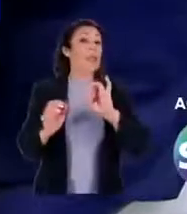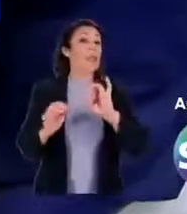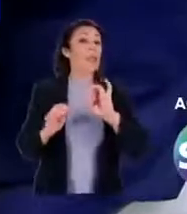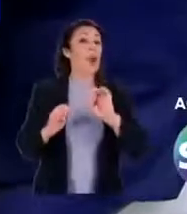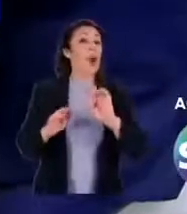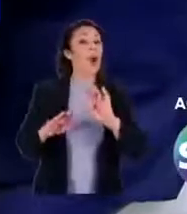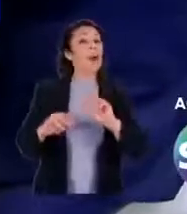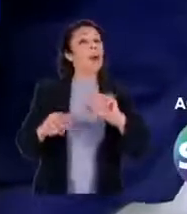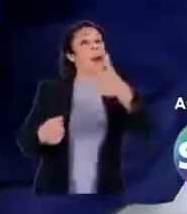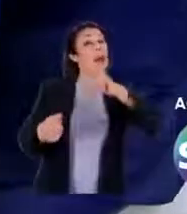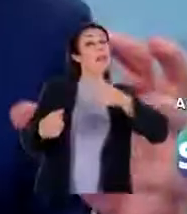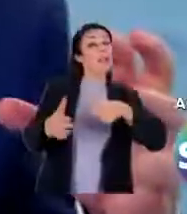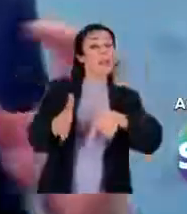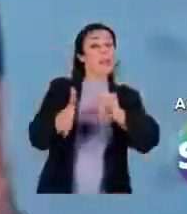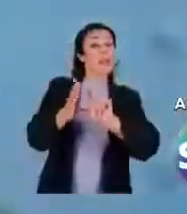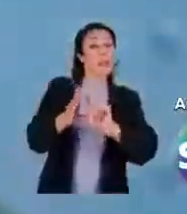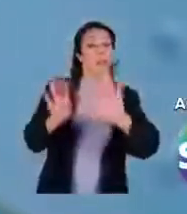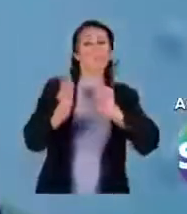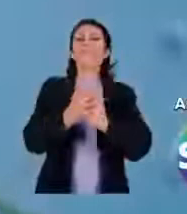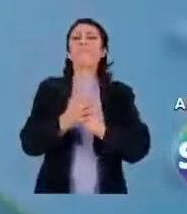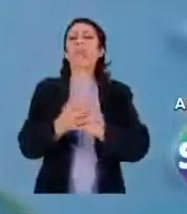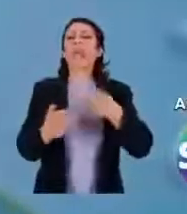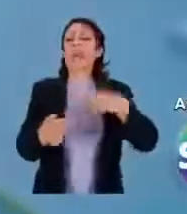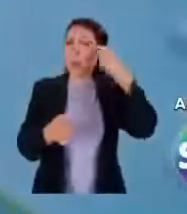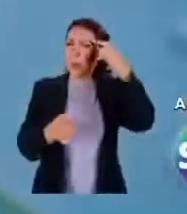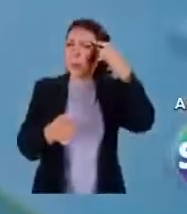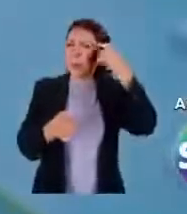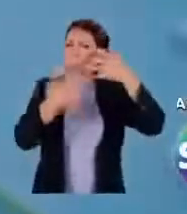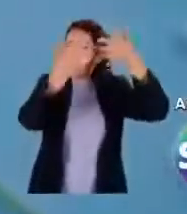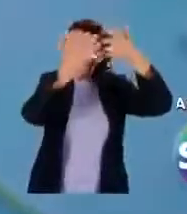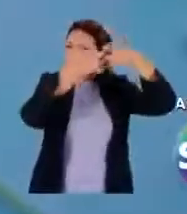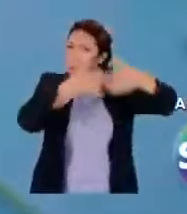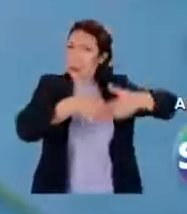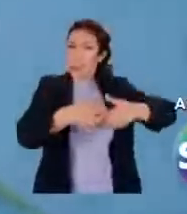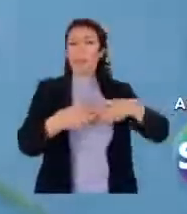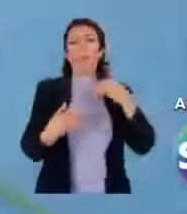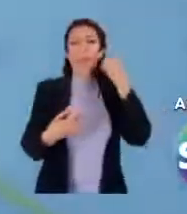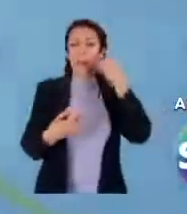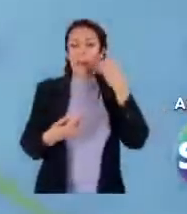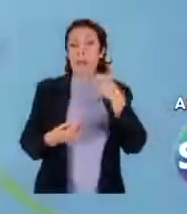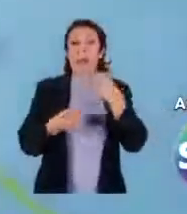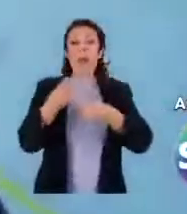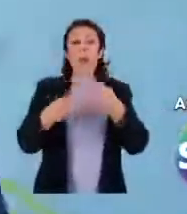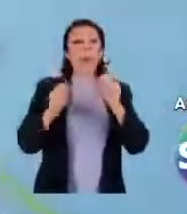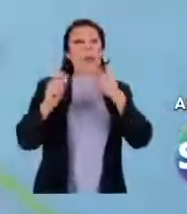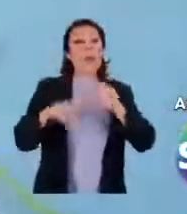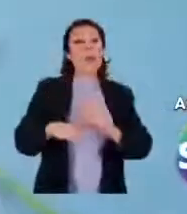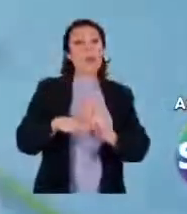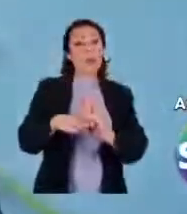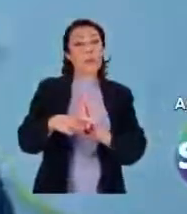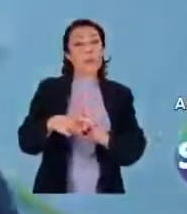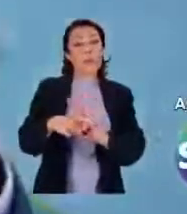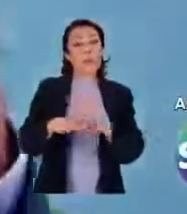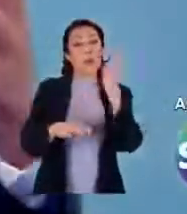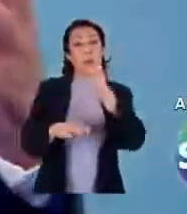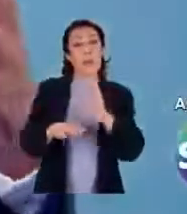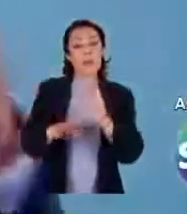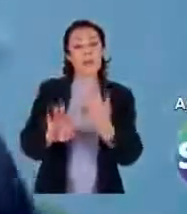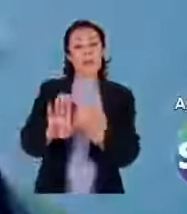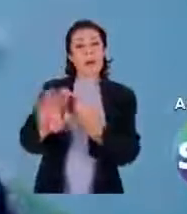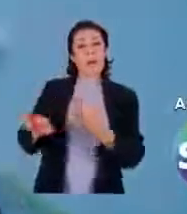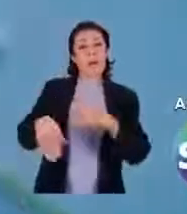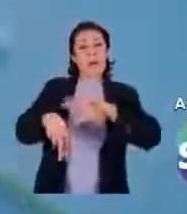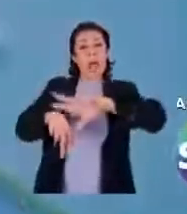deixa eu ver Eu Tenho pensado muito muito mesmo com a minha experiência como é que é o livro O Brasil da corrupção que simplesmente